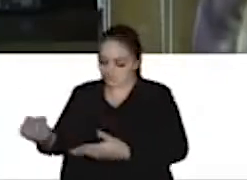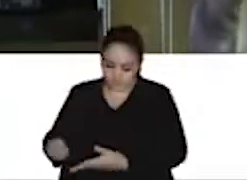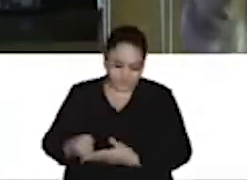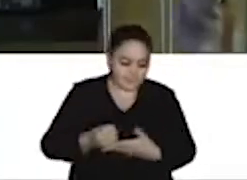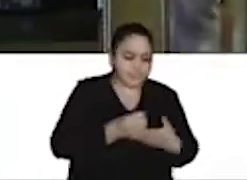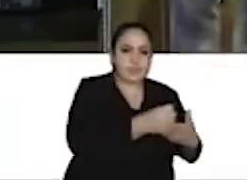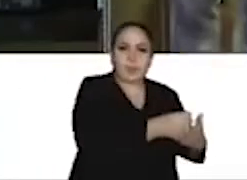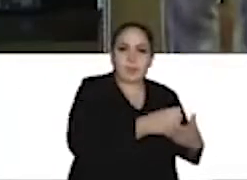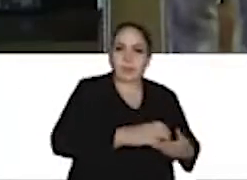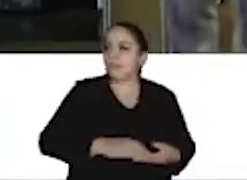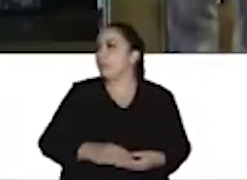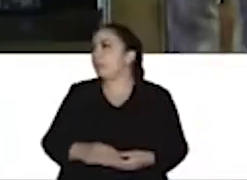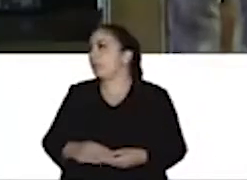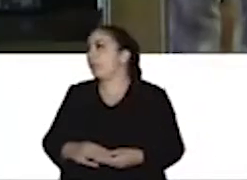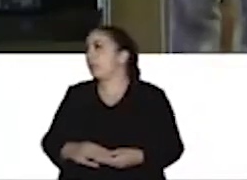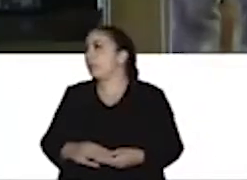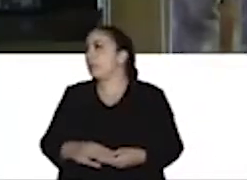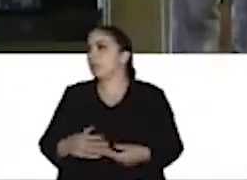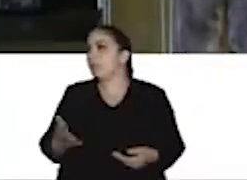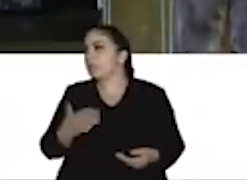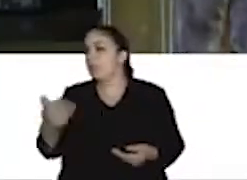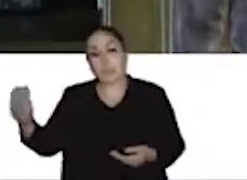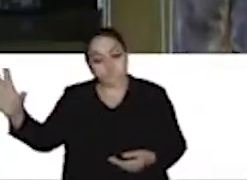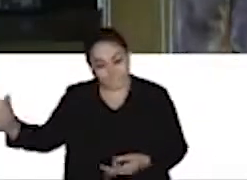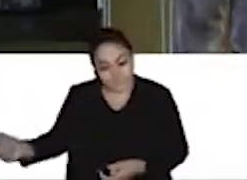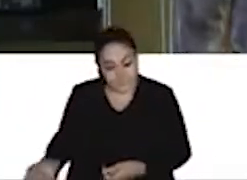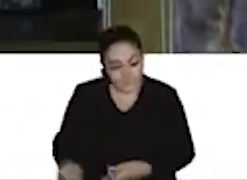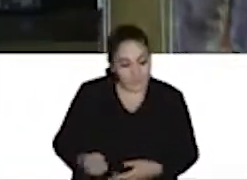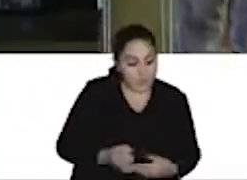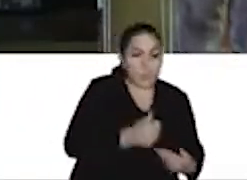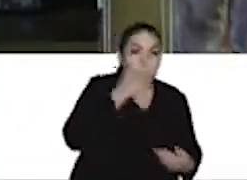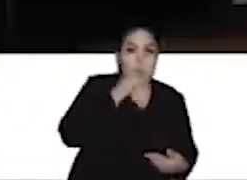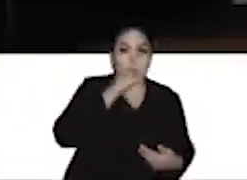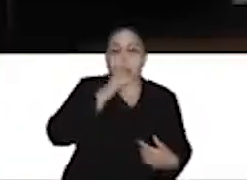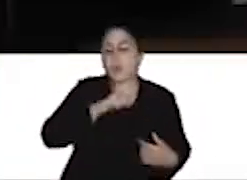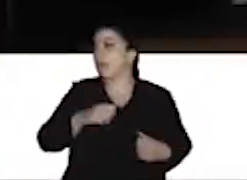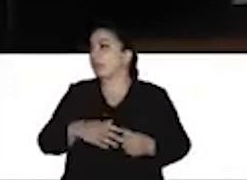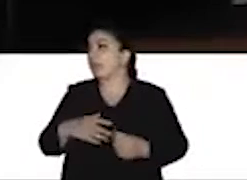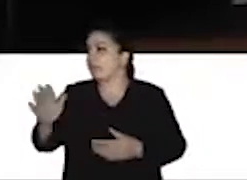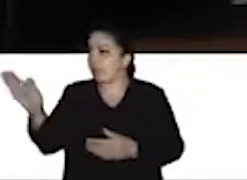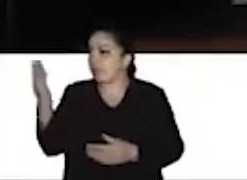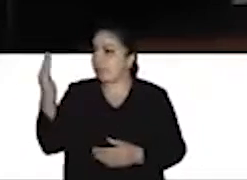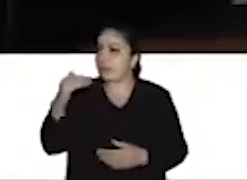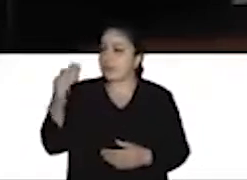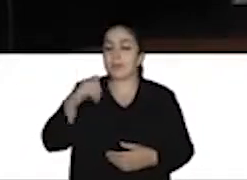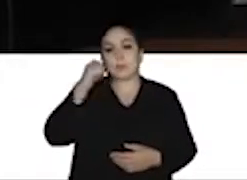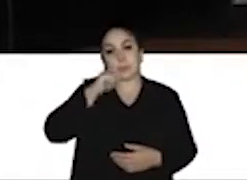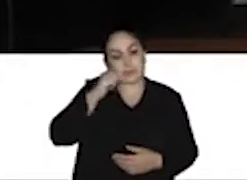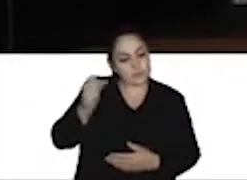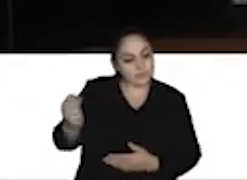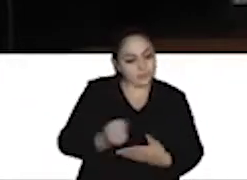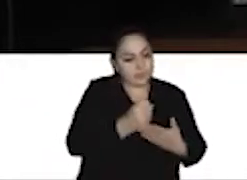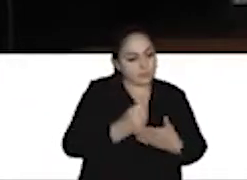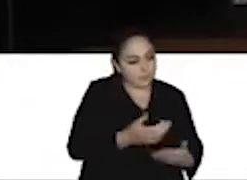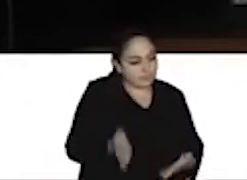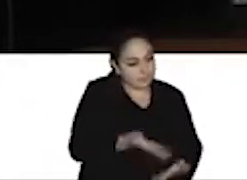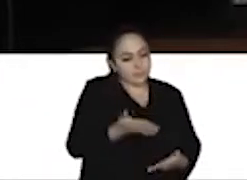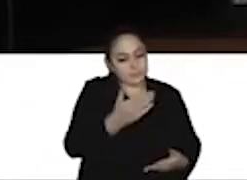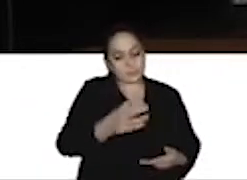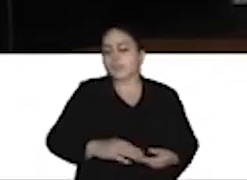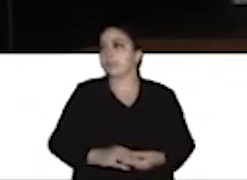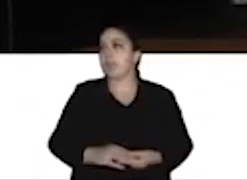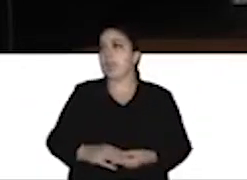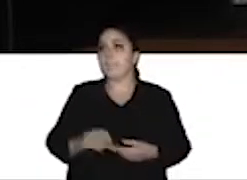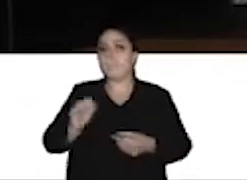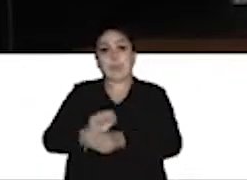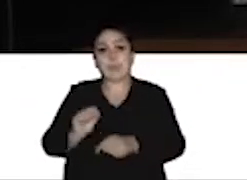a mercadoria. Não tem, veremos. Trata. Vem cá. Para, Chico. Vem cá, para, mulher. Para com isso. Não, pera tu aqui. Para com isso. Vai. Vai lá. Para,